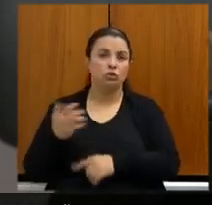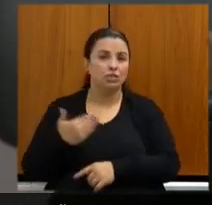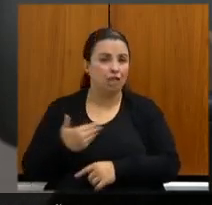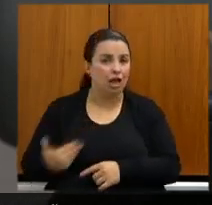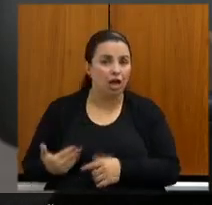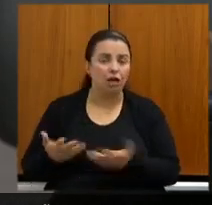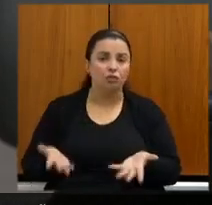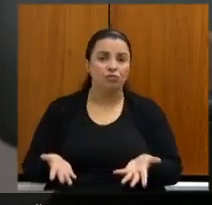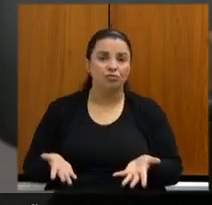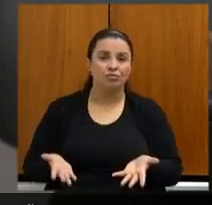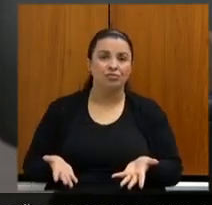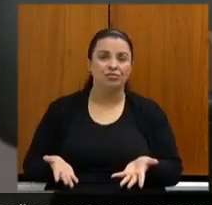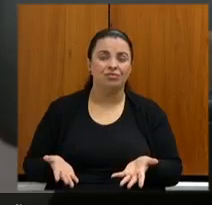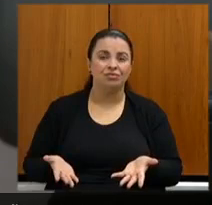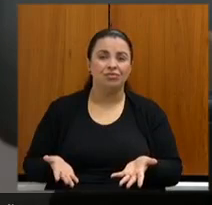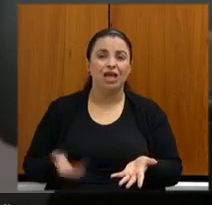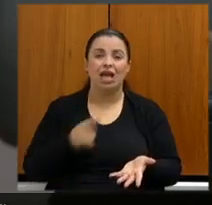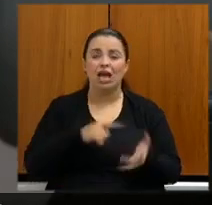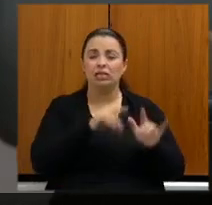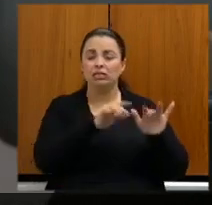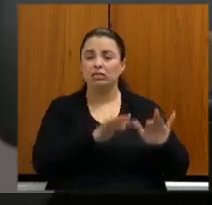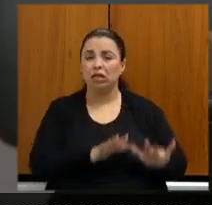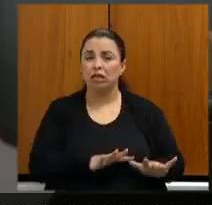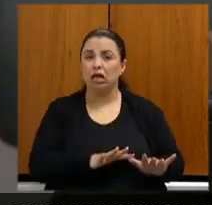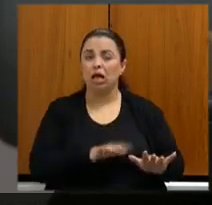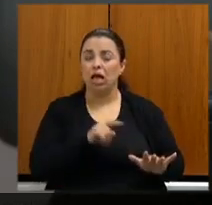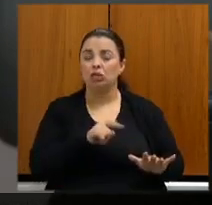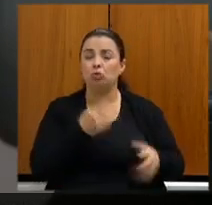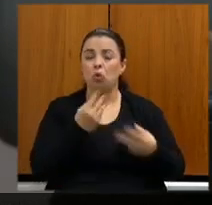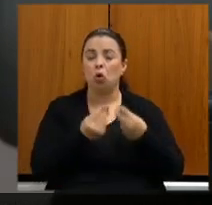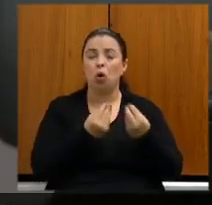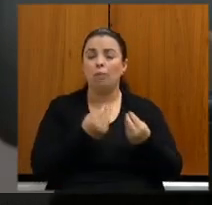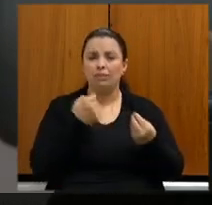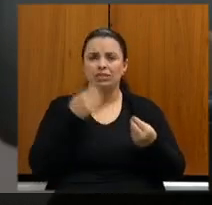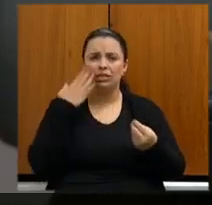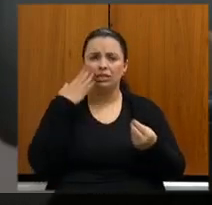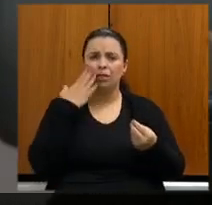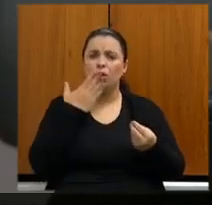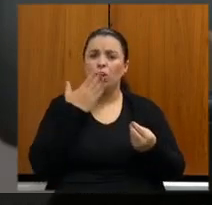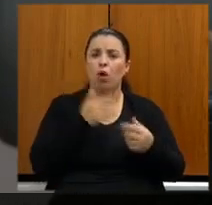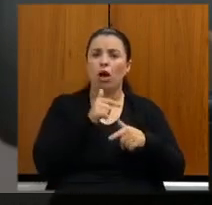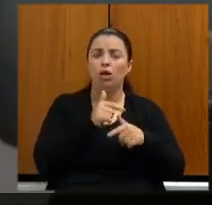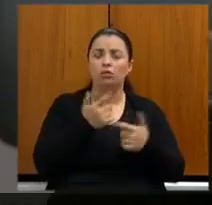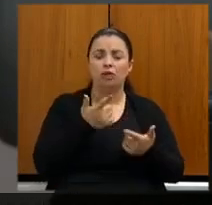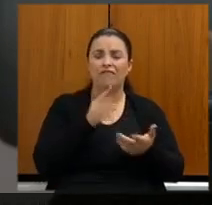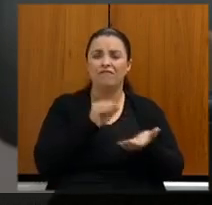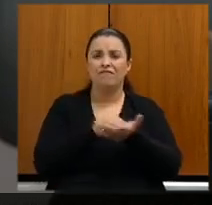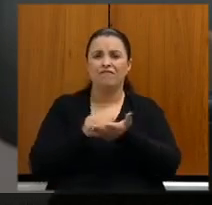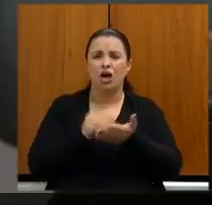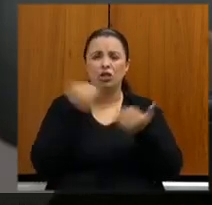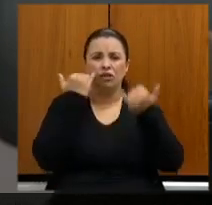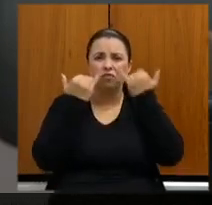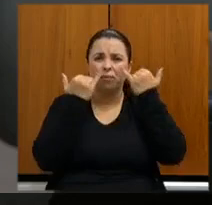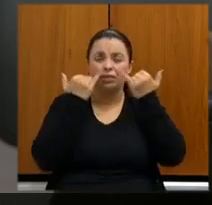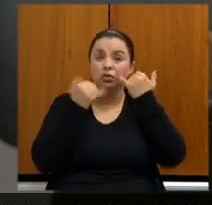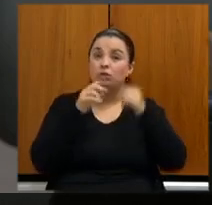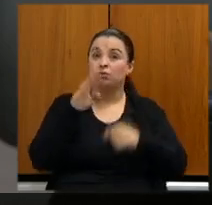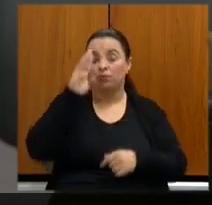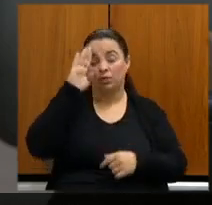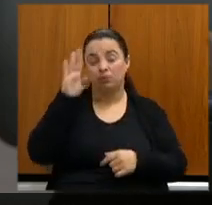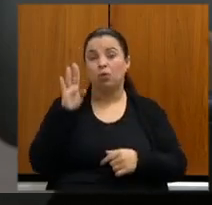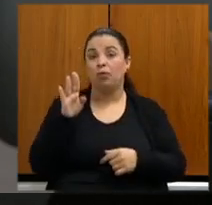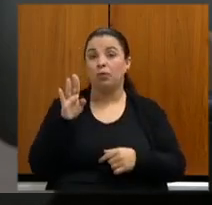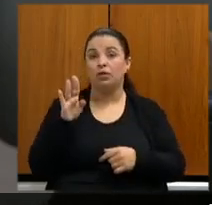é de os vazios que estão É principalmente nas grandes cidades né vários Imóveis